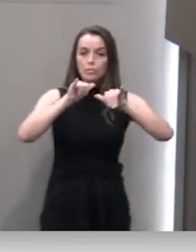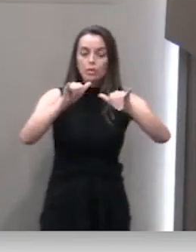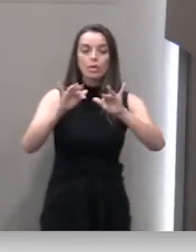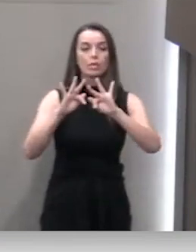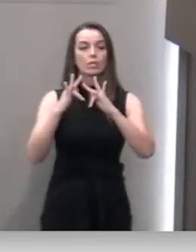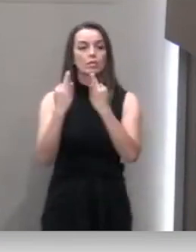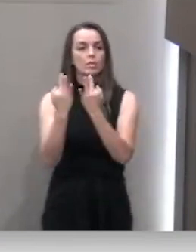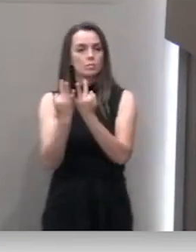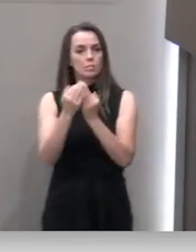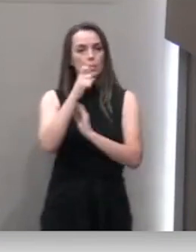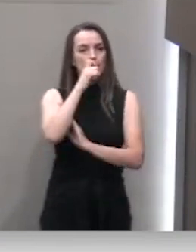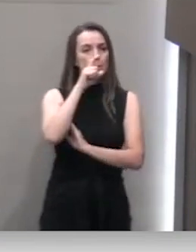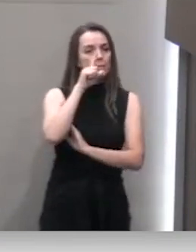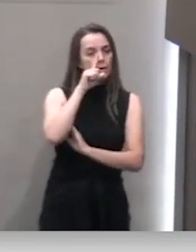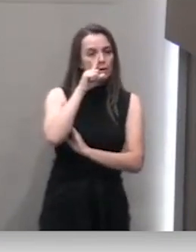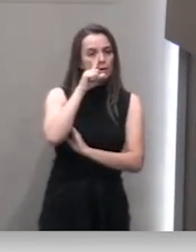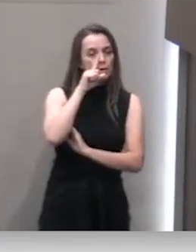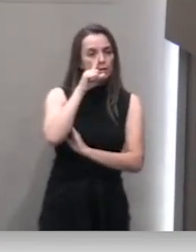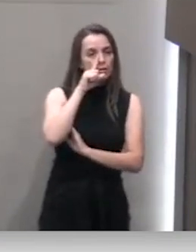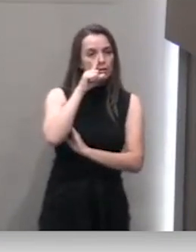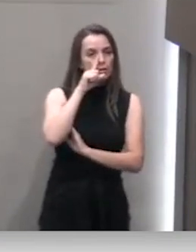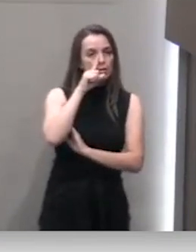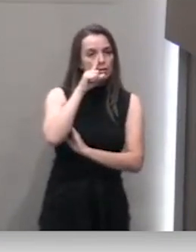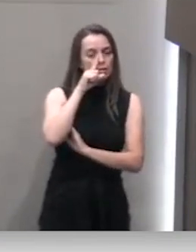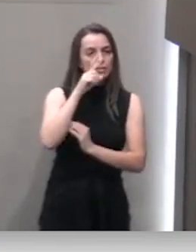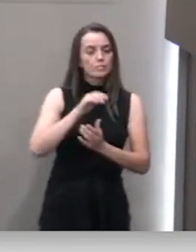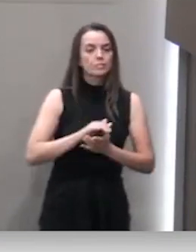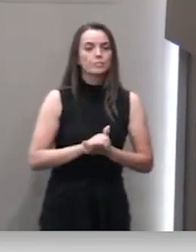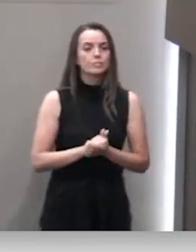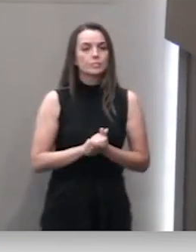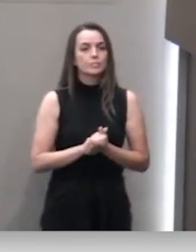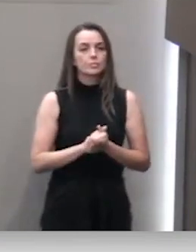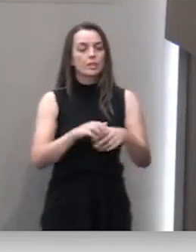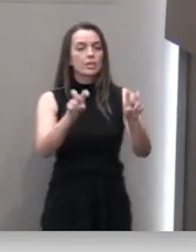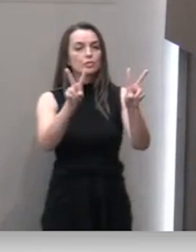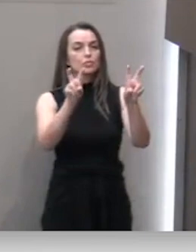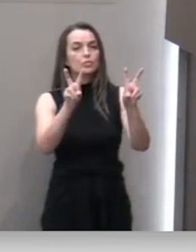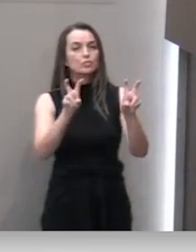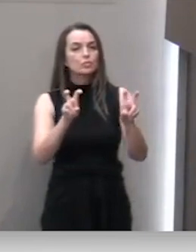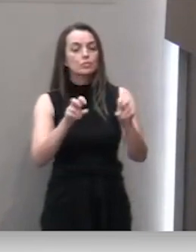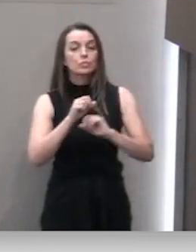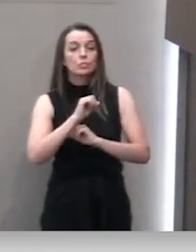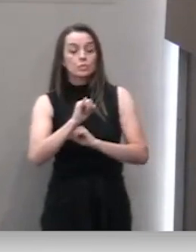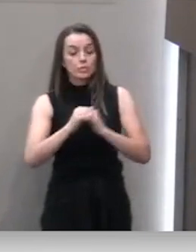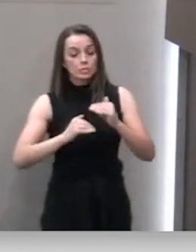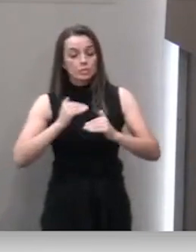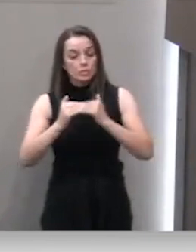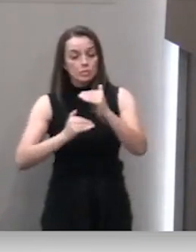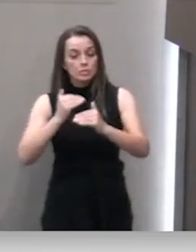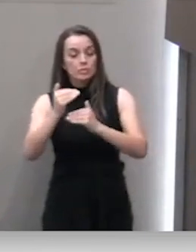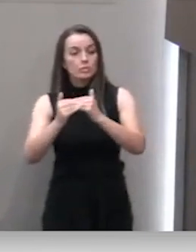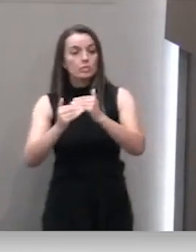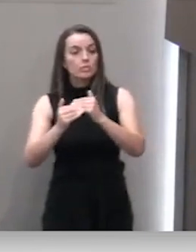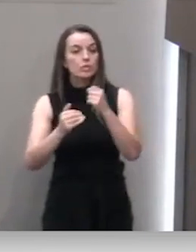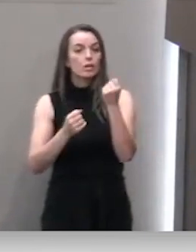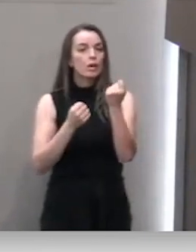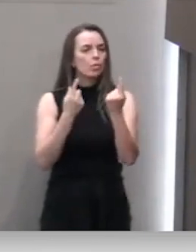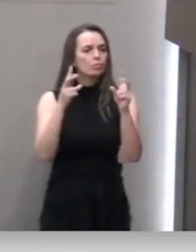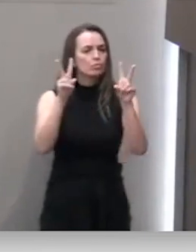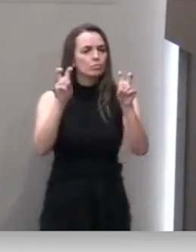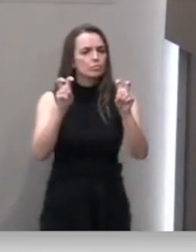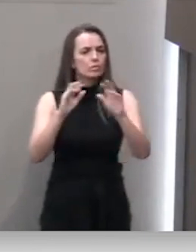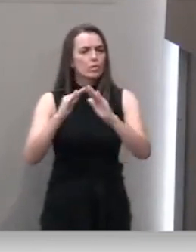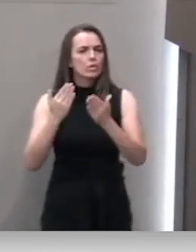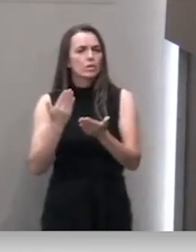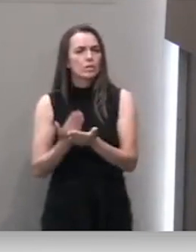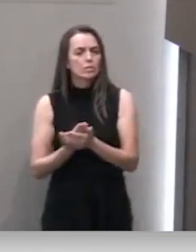famílias, aos pais, acerca de se vai ser desenvolvida na escola algum tema a respeito